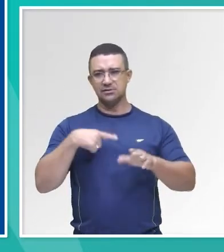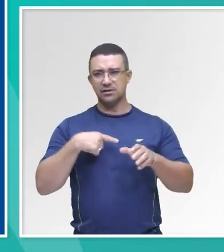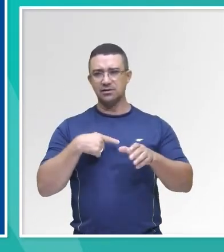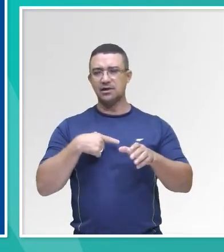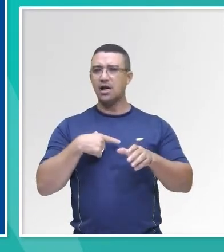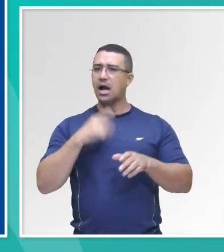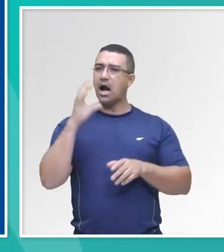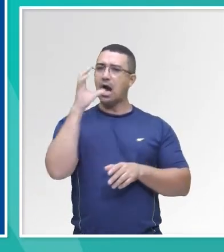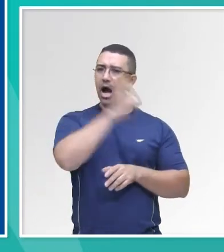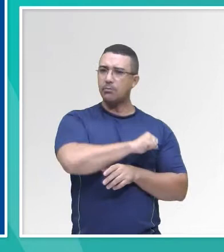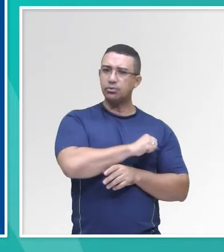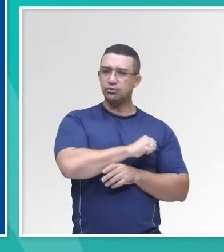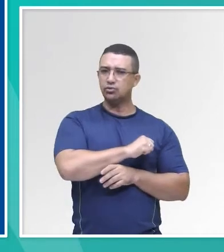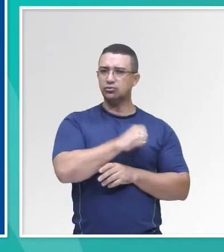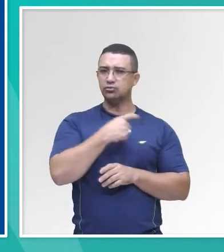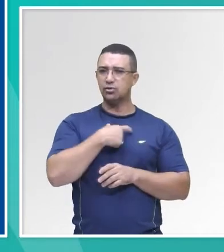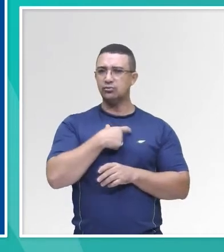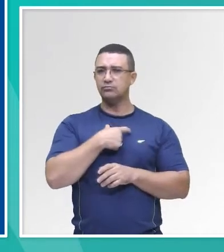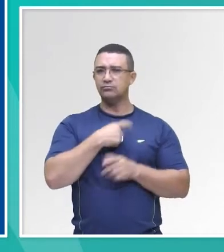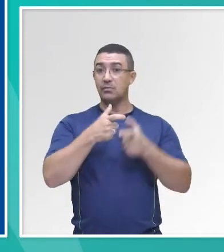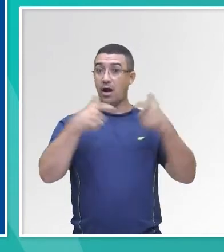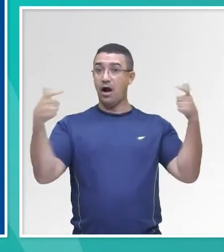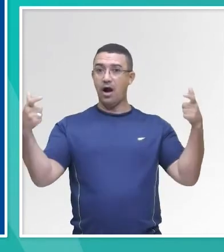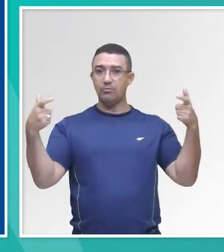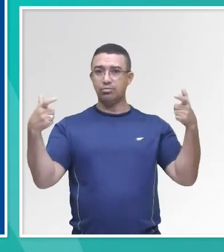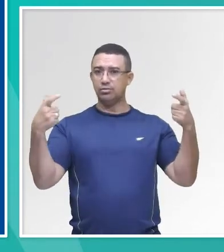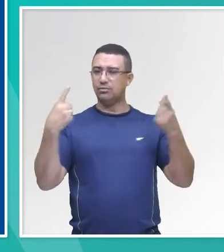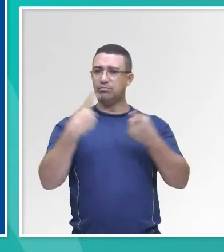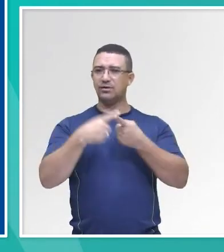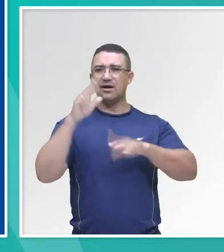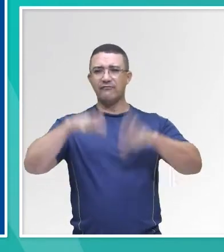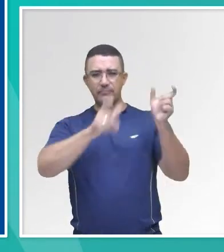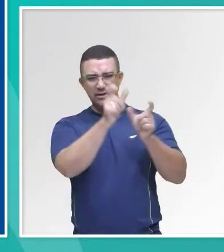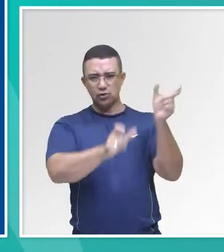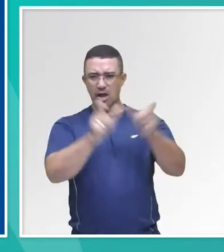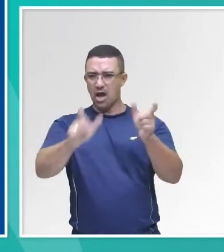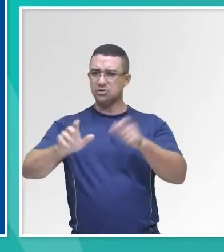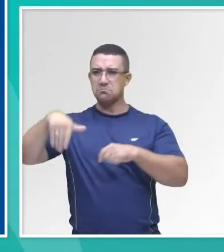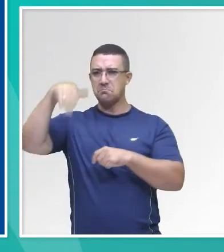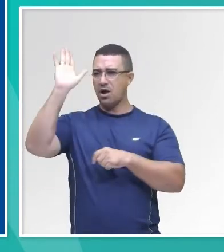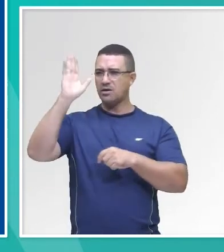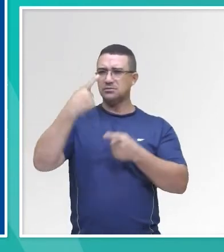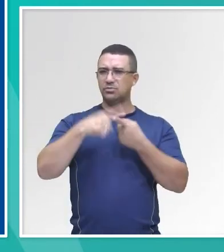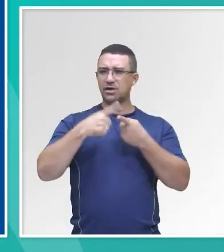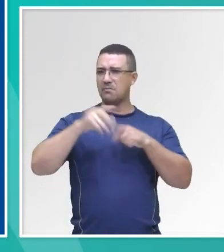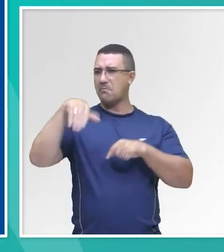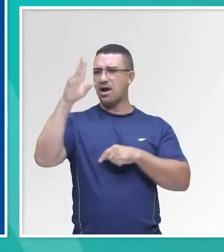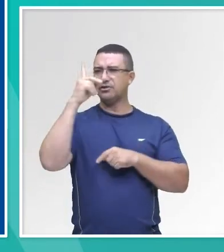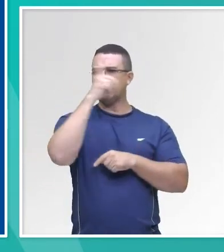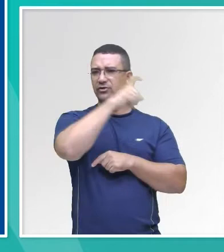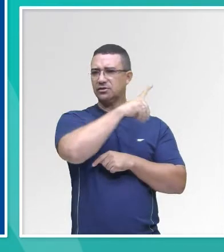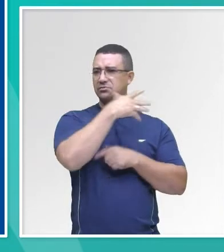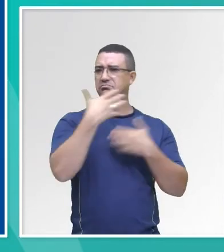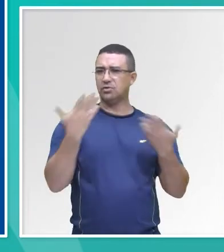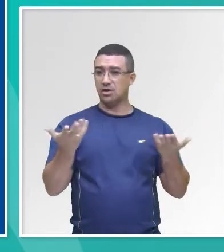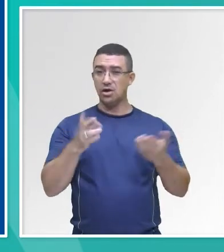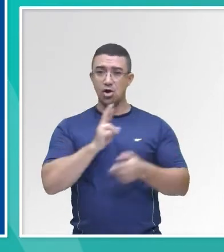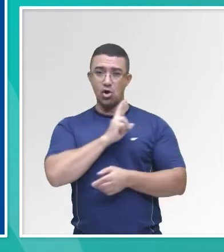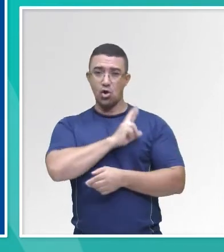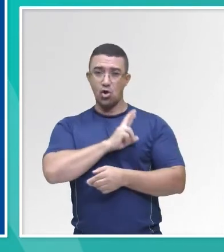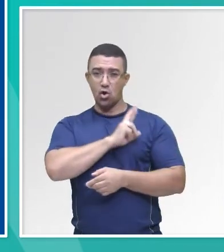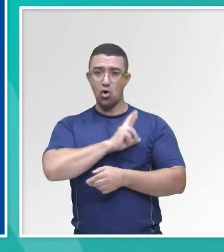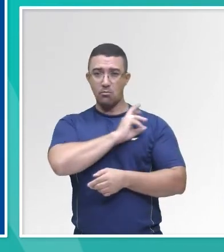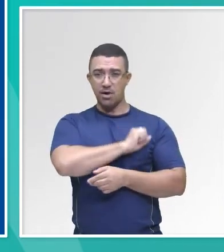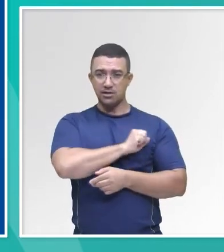personagens, ele tem situações mais densas, mais complexas? Muito bem. O romance se caracteriza